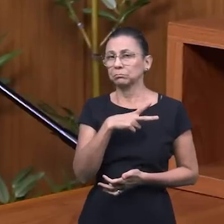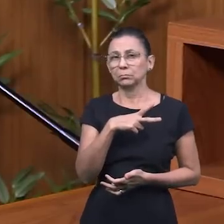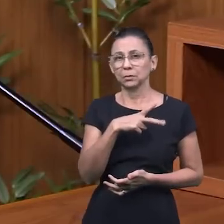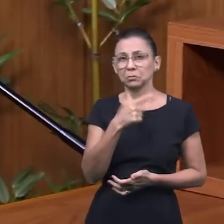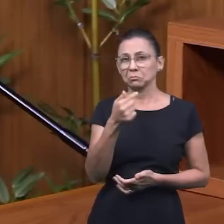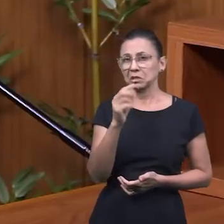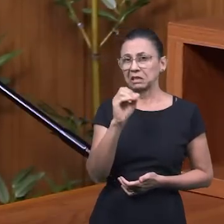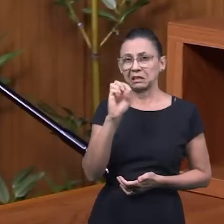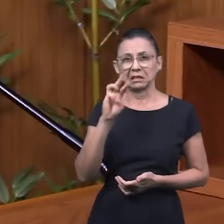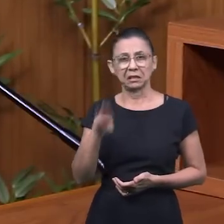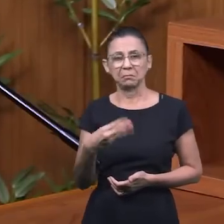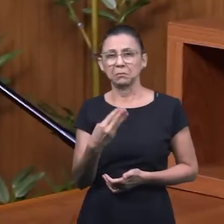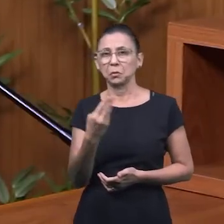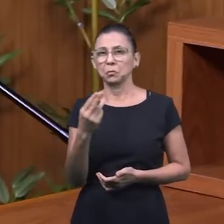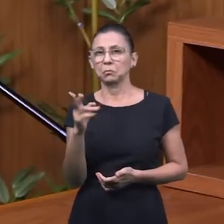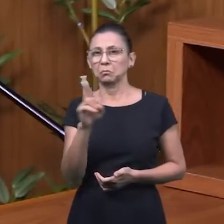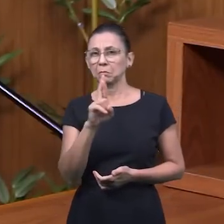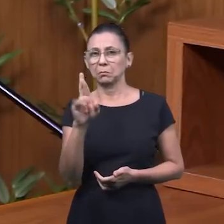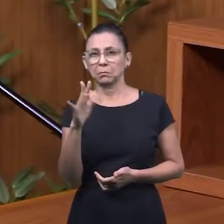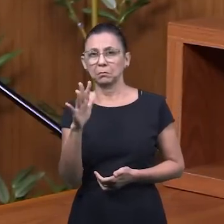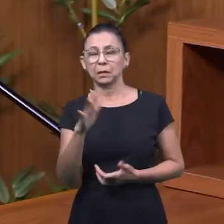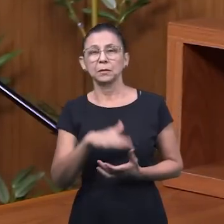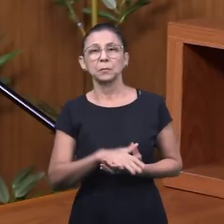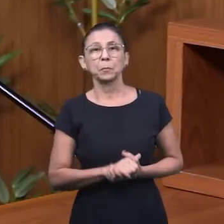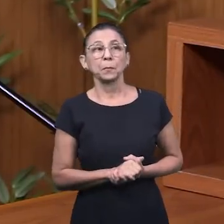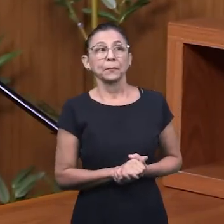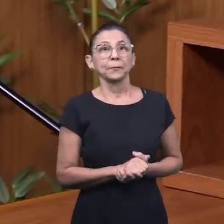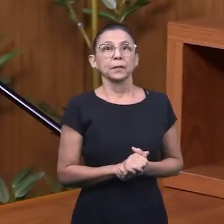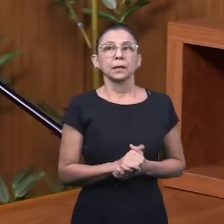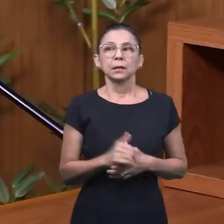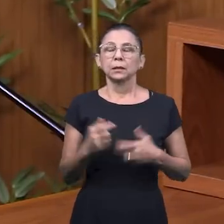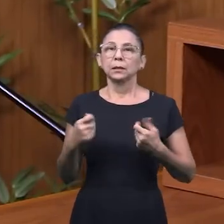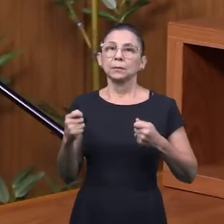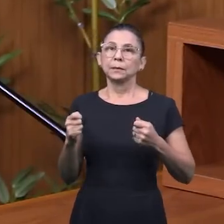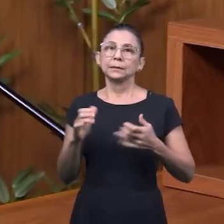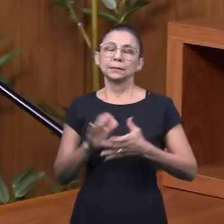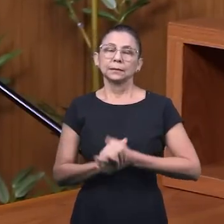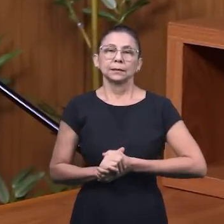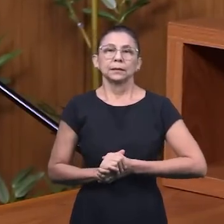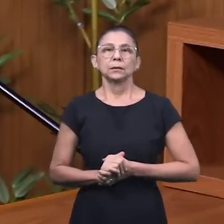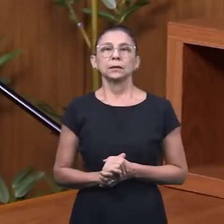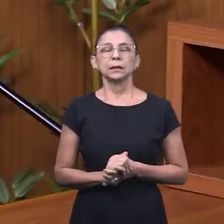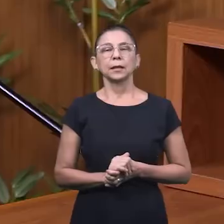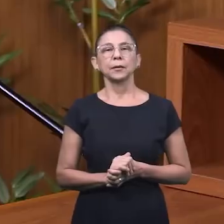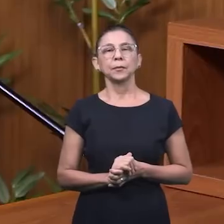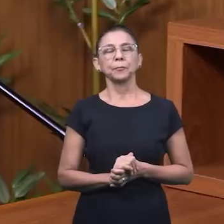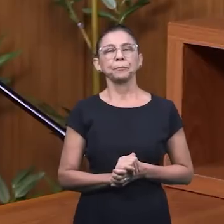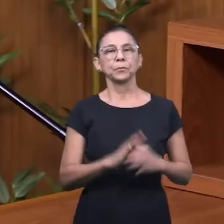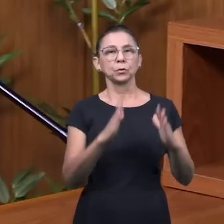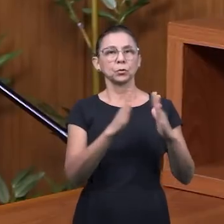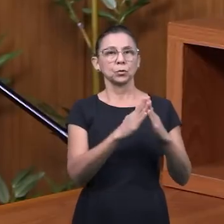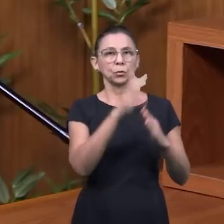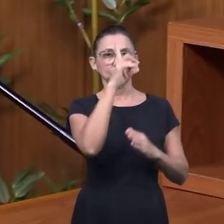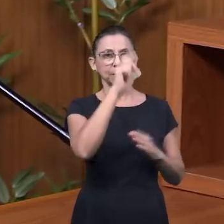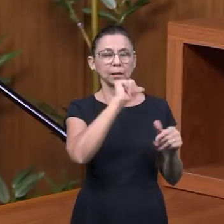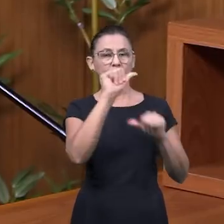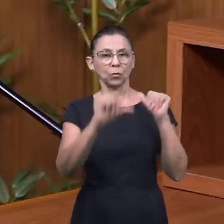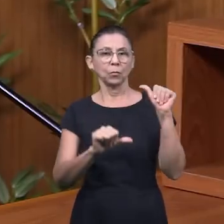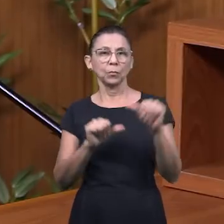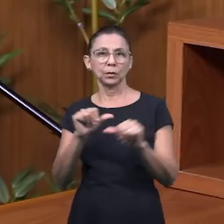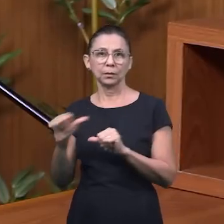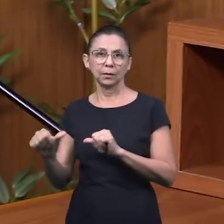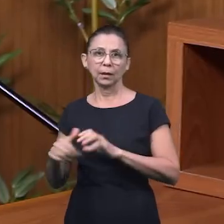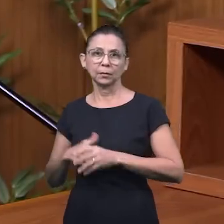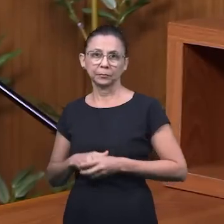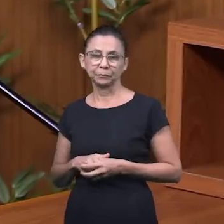de talvez uns 70 mil reais, mais ou menos. E ali ela precisaria ser transferida. O hospital de referência para traumas